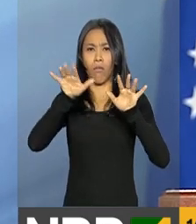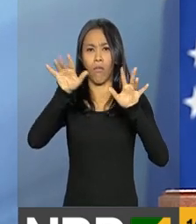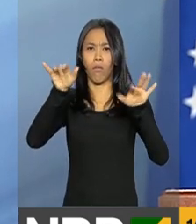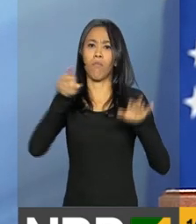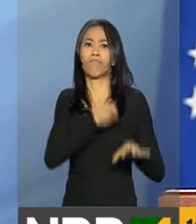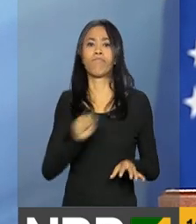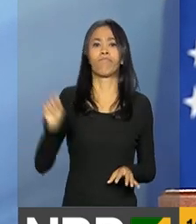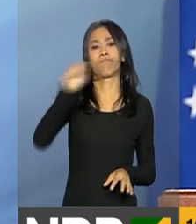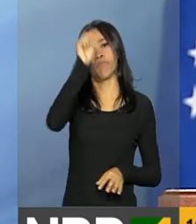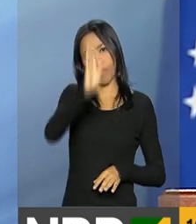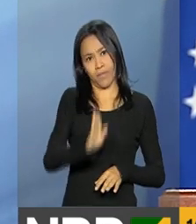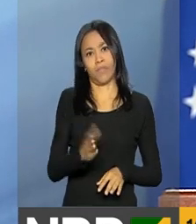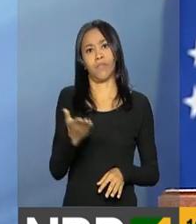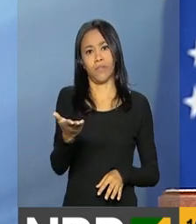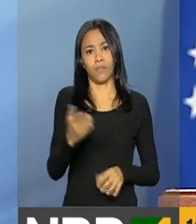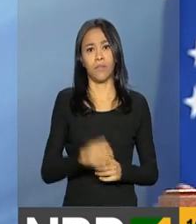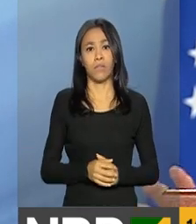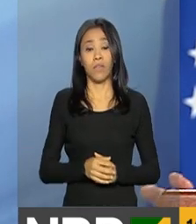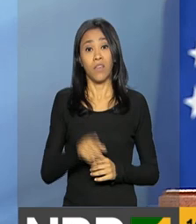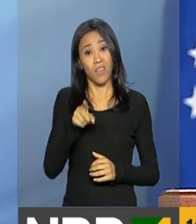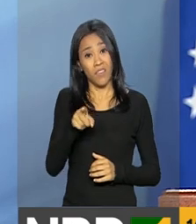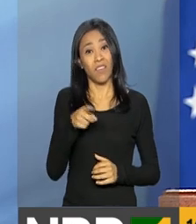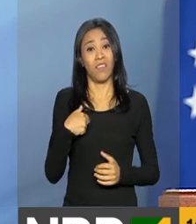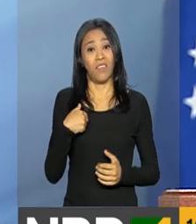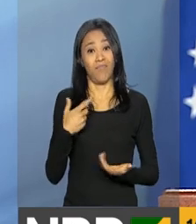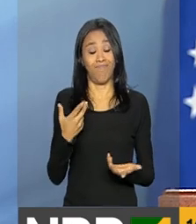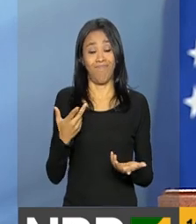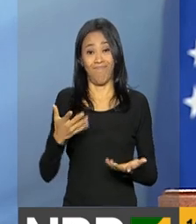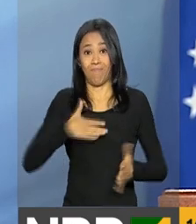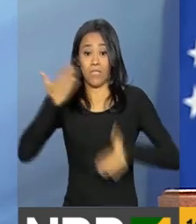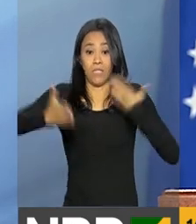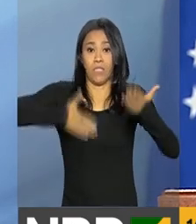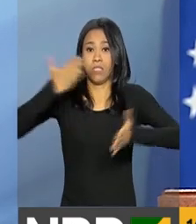e ameaça a tranquilidade do nosso povo.